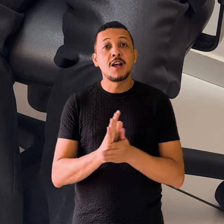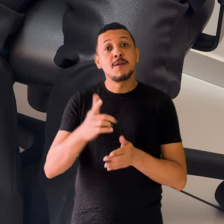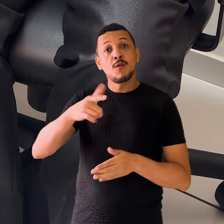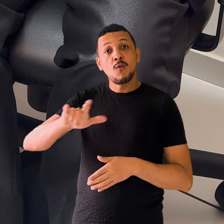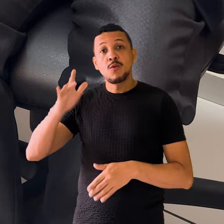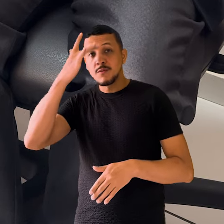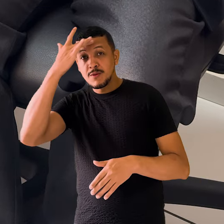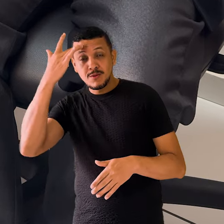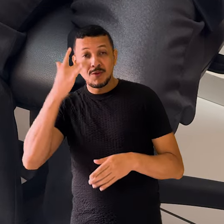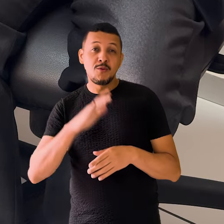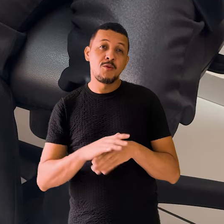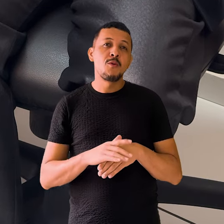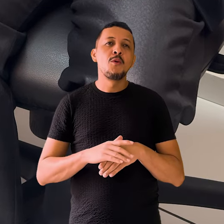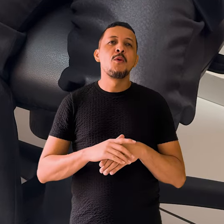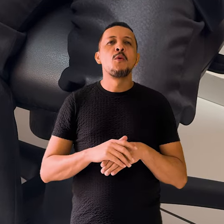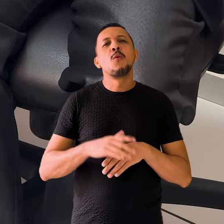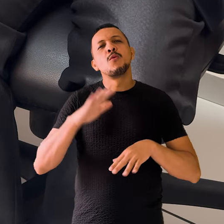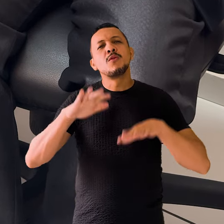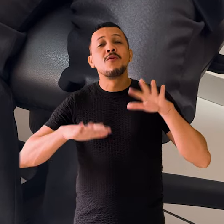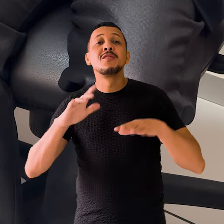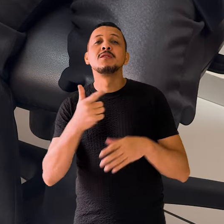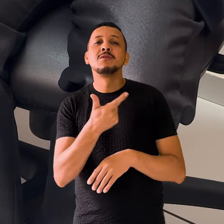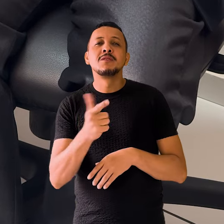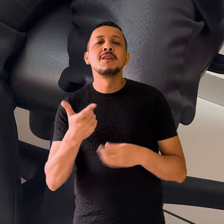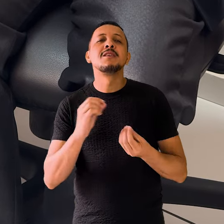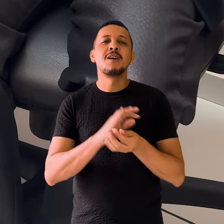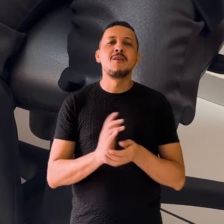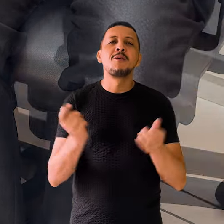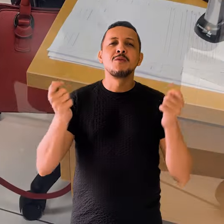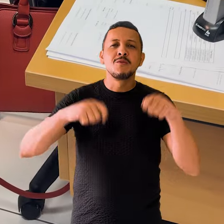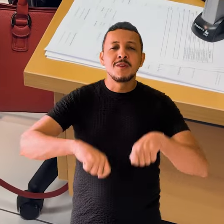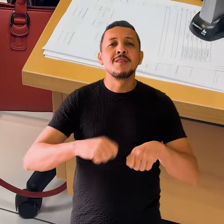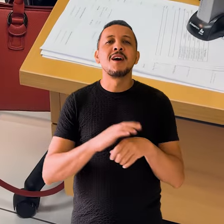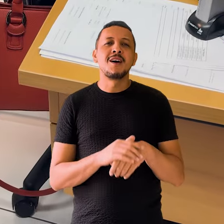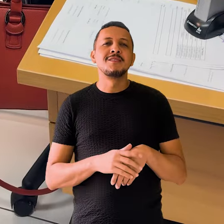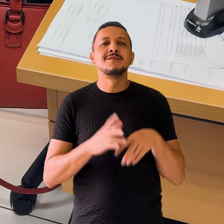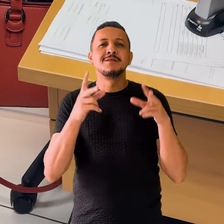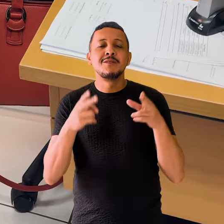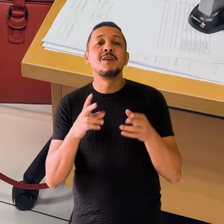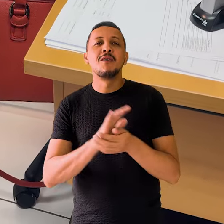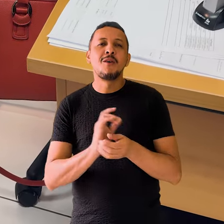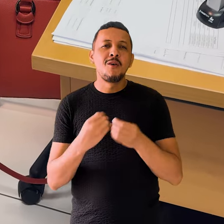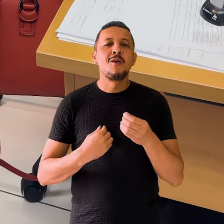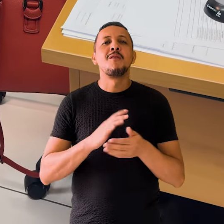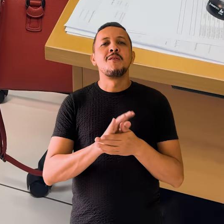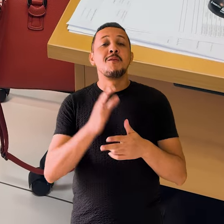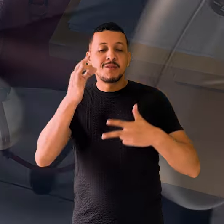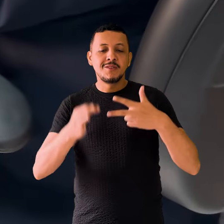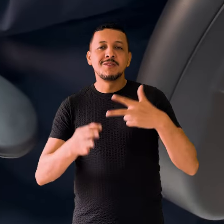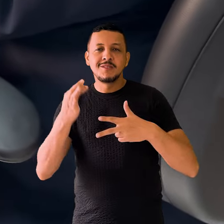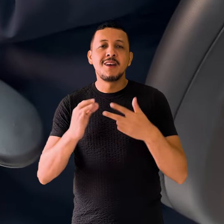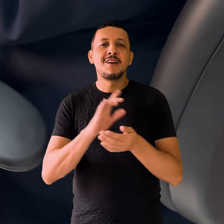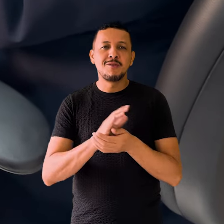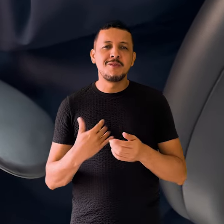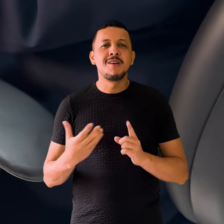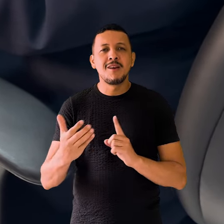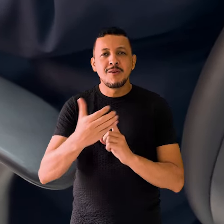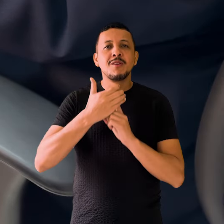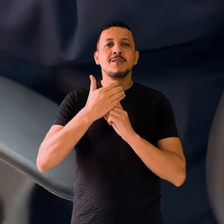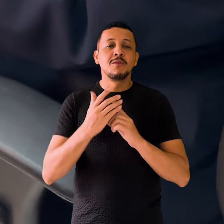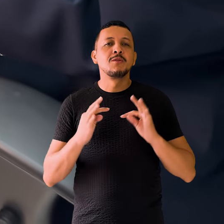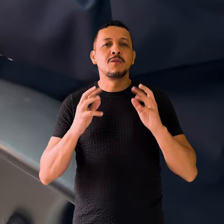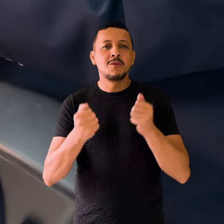outras pessoas que talvez não tenham as mesmas possibilidades. O Poder Judiciário é acolhedor e todos que